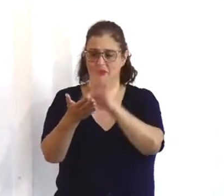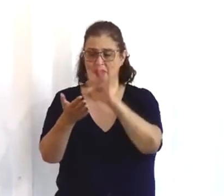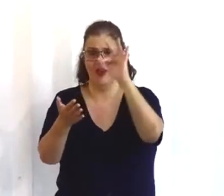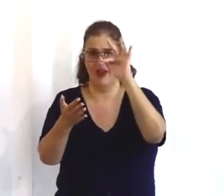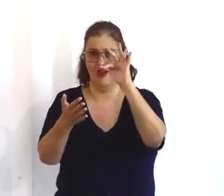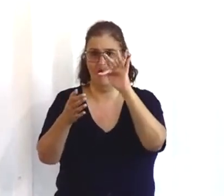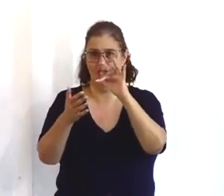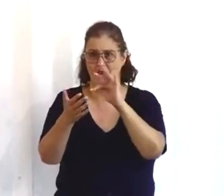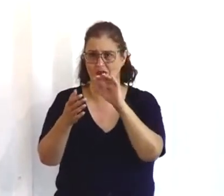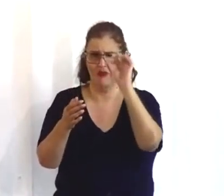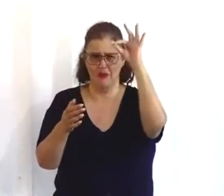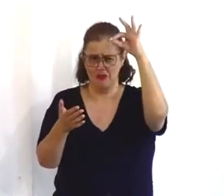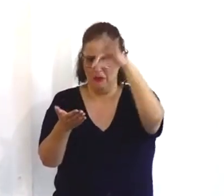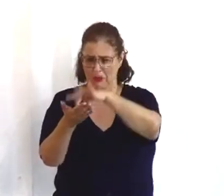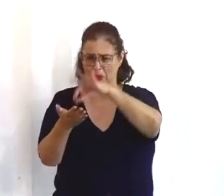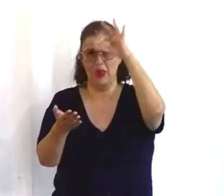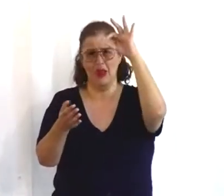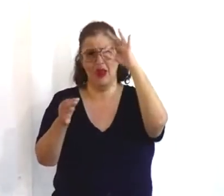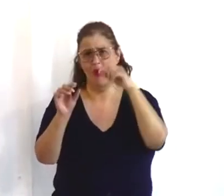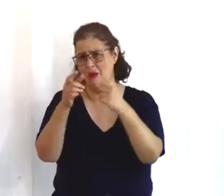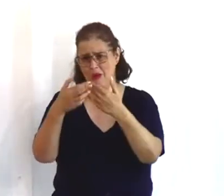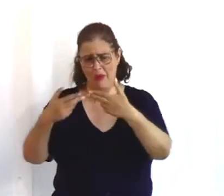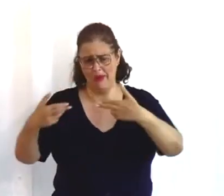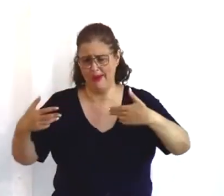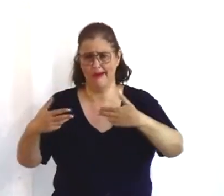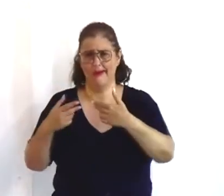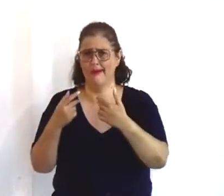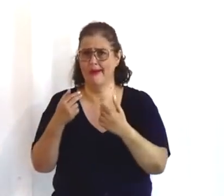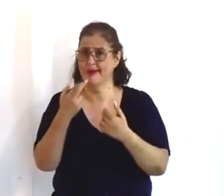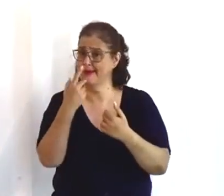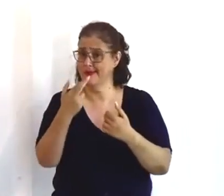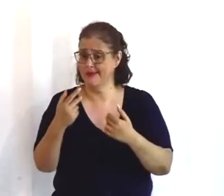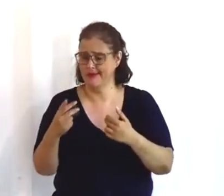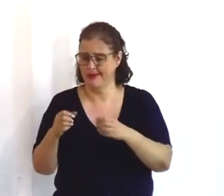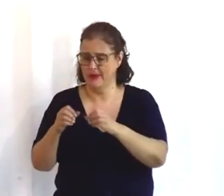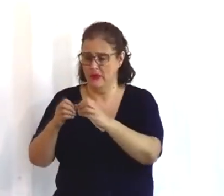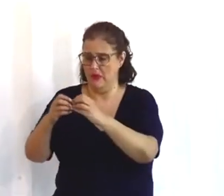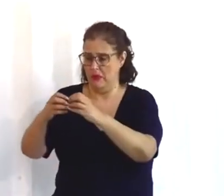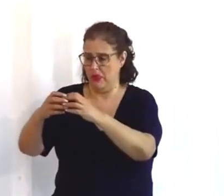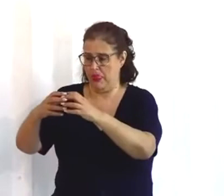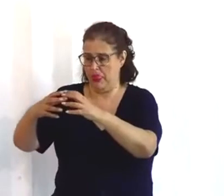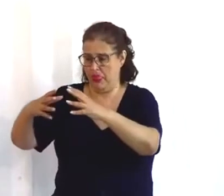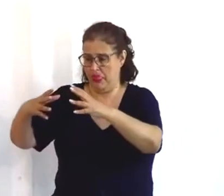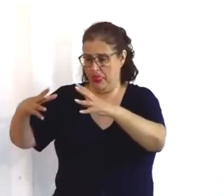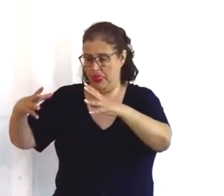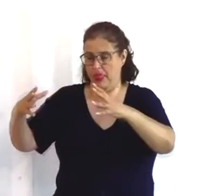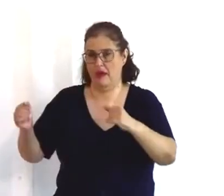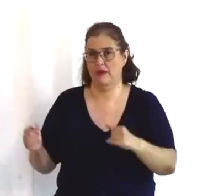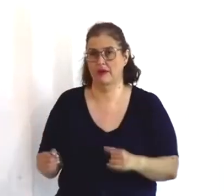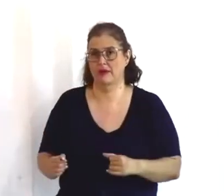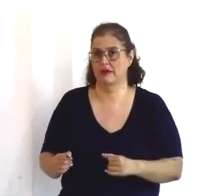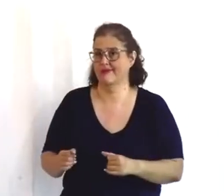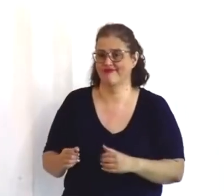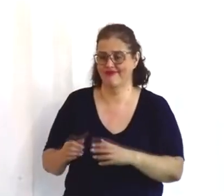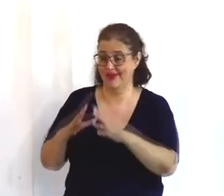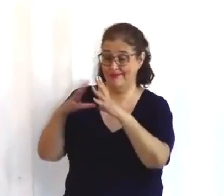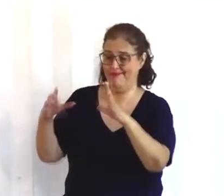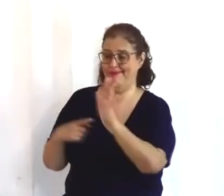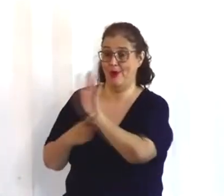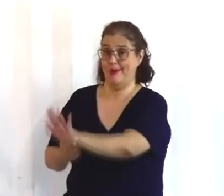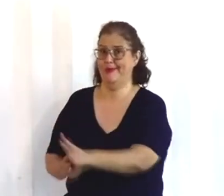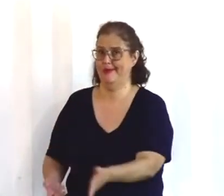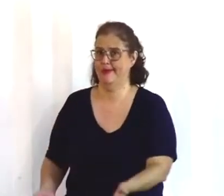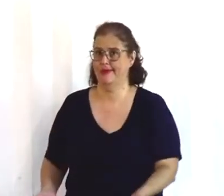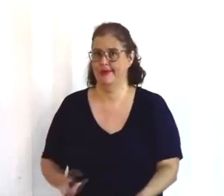porque o branco revela. Mas a ideia aqui é de pureza, a ideia é que os vencedores vão vestir essas vestiduras brancas, porque eles